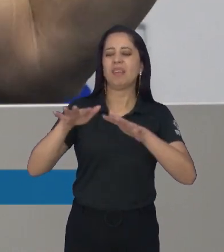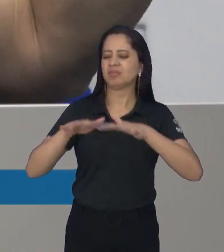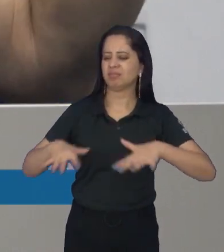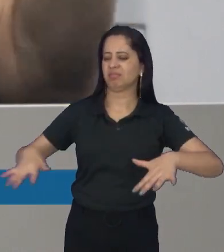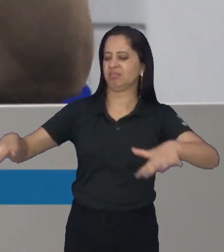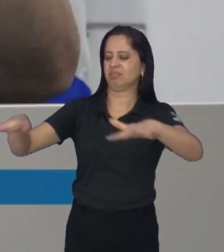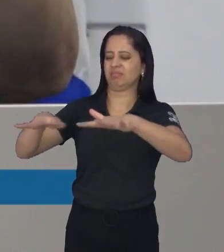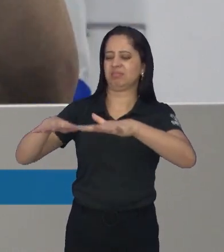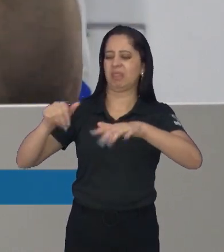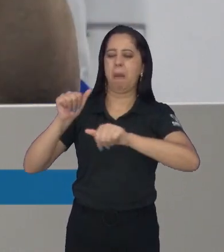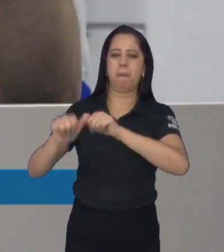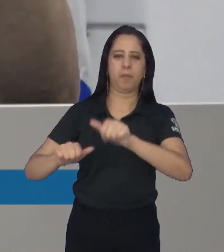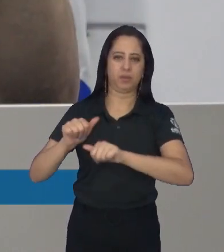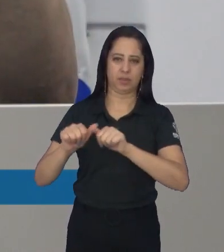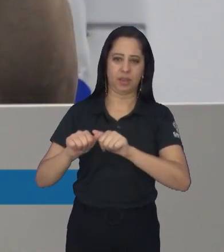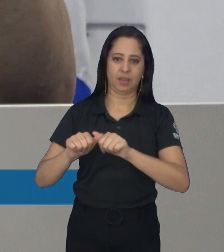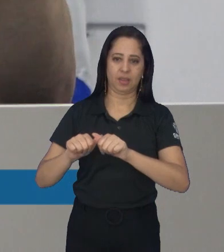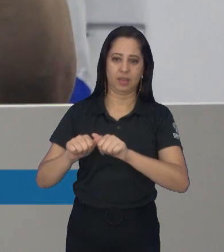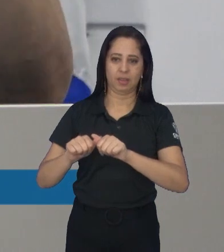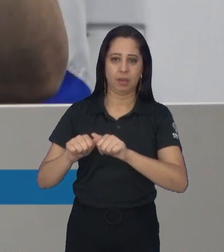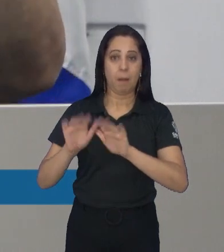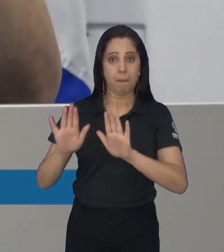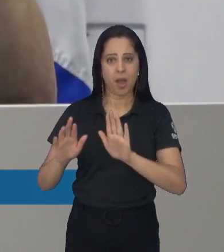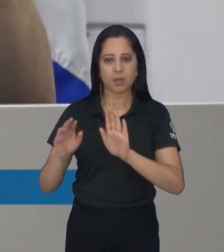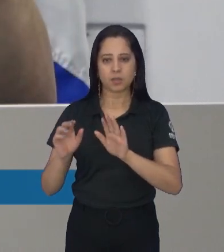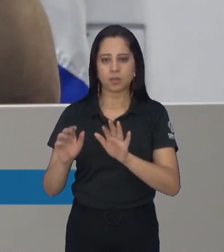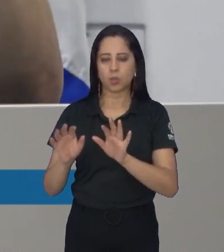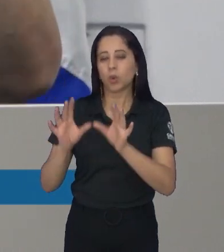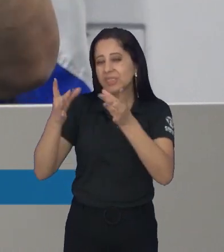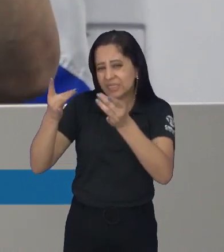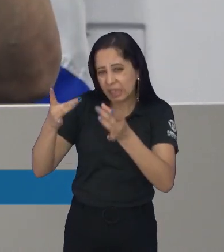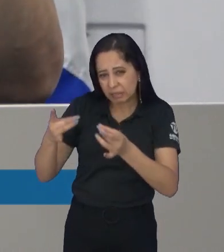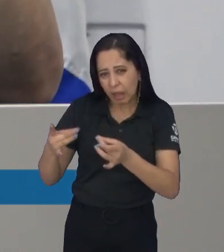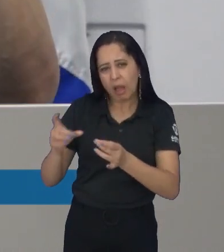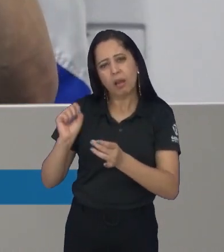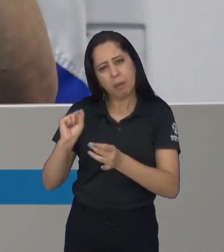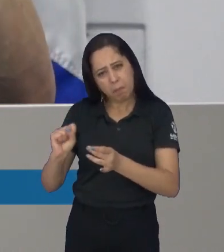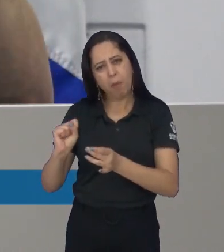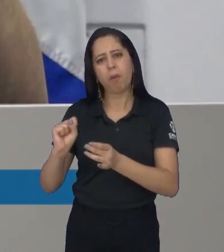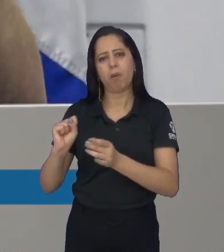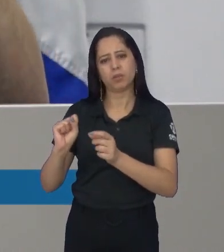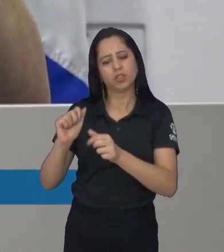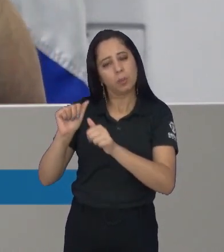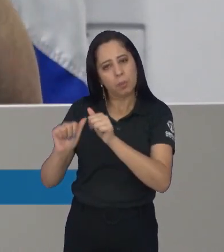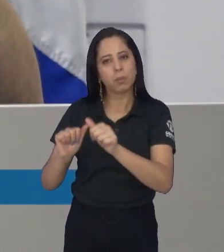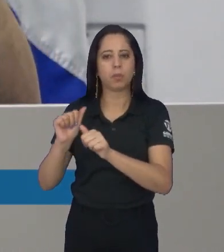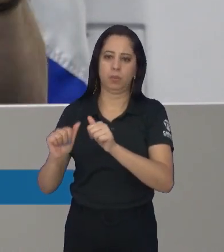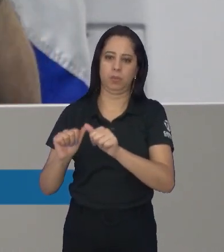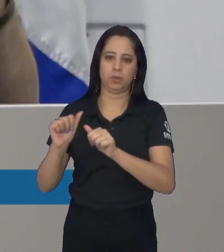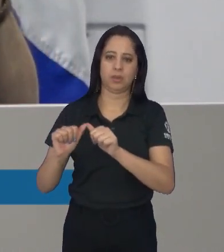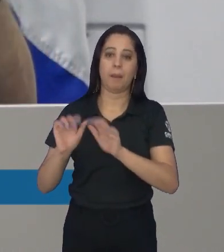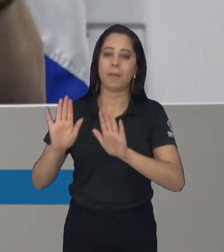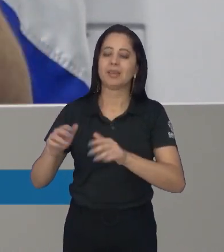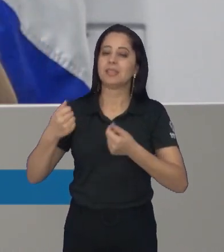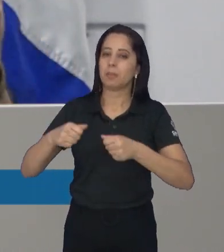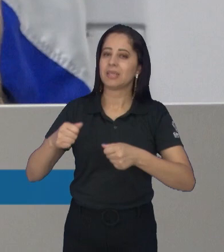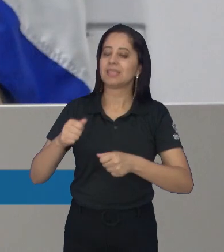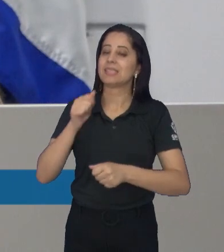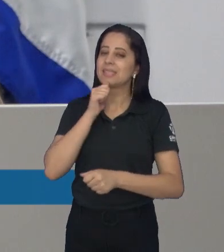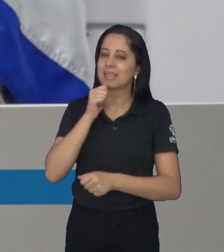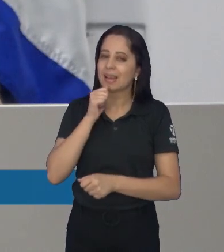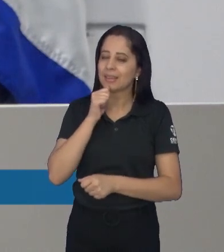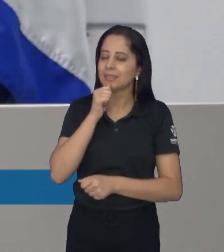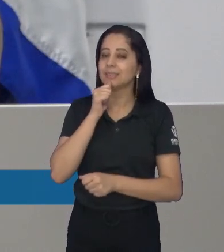essa é uma outra discussão esse ajuste fino de parâmetros eu acho que a gente pode construir o tempo mas eu acho que a gente ainda Precisa de um pouco mais de resposta